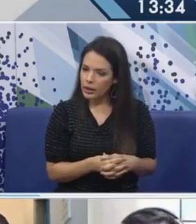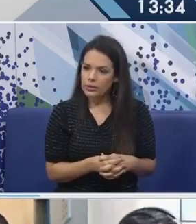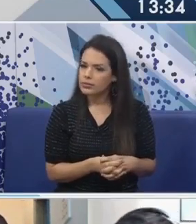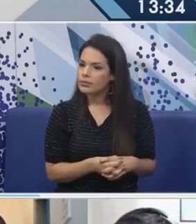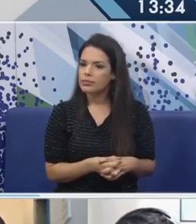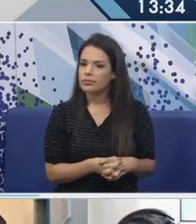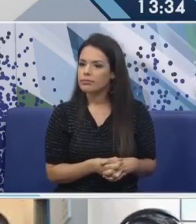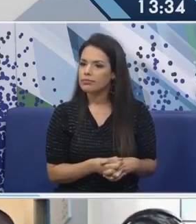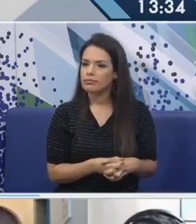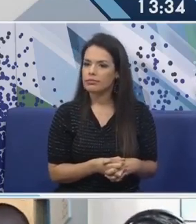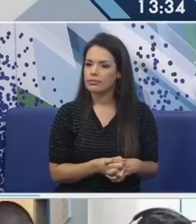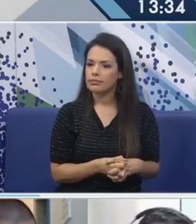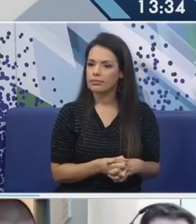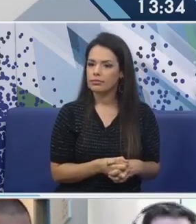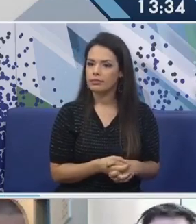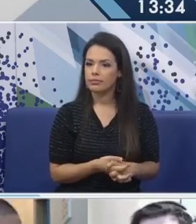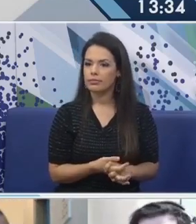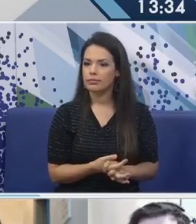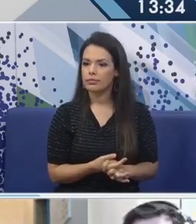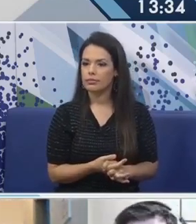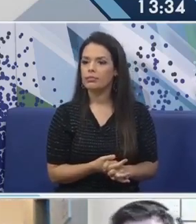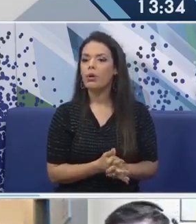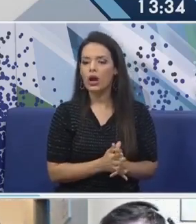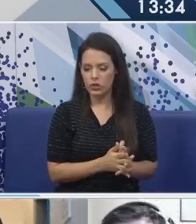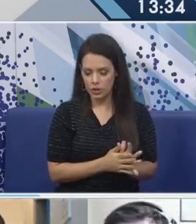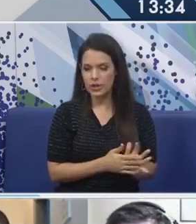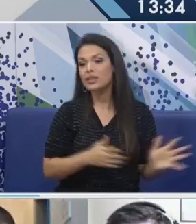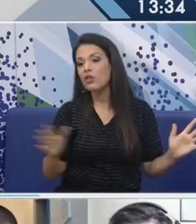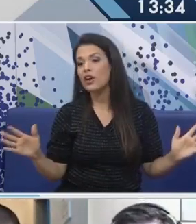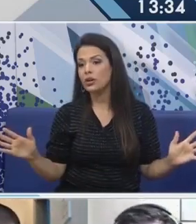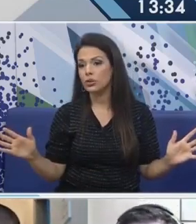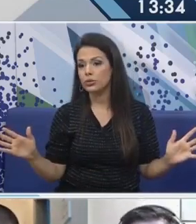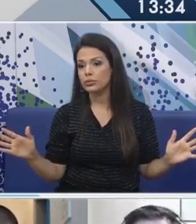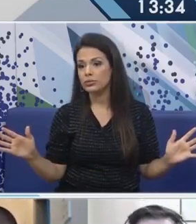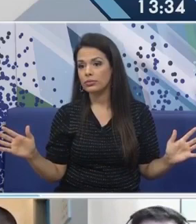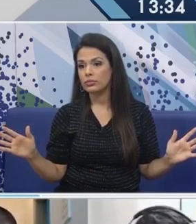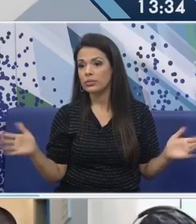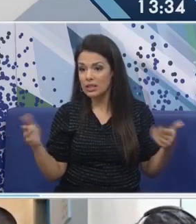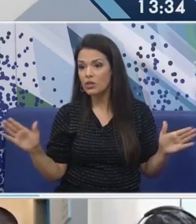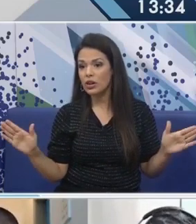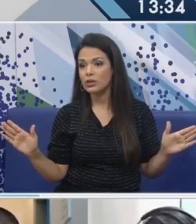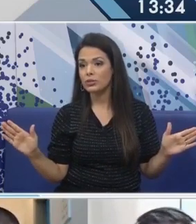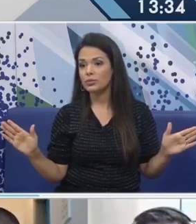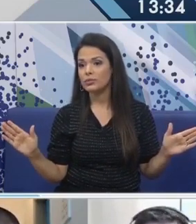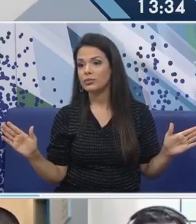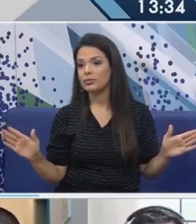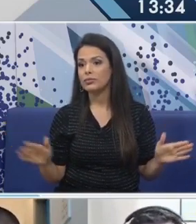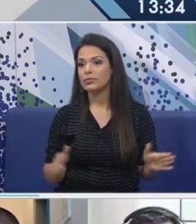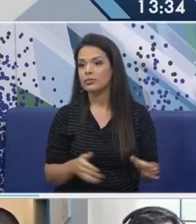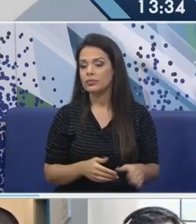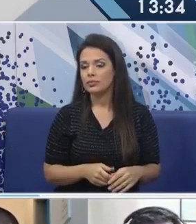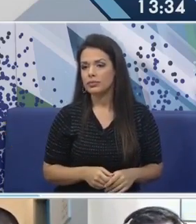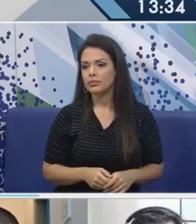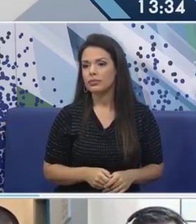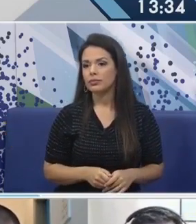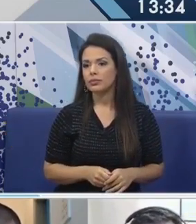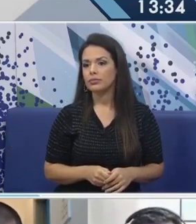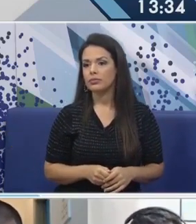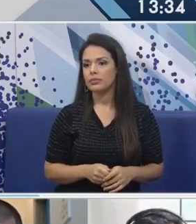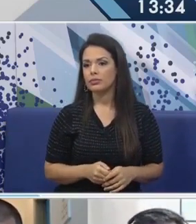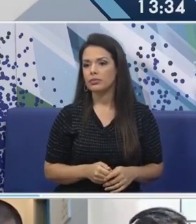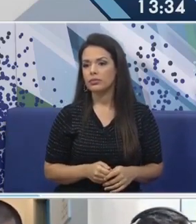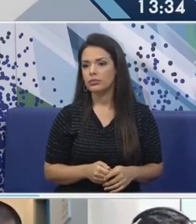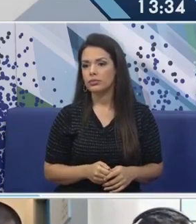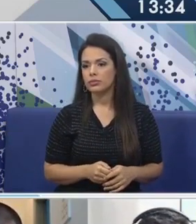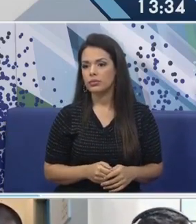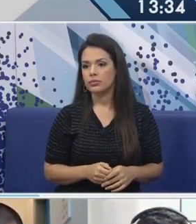um Cano, por exemplo. O Cano pode salvar o Vasco. Vai pode, estar numa... tá salvando. O Vasco tá na lama. Tá, tá salvando. Mas você tem um cara ali que...